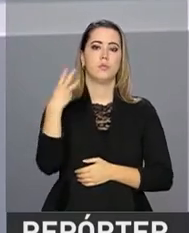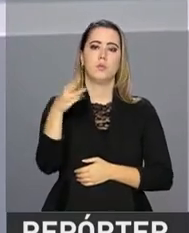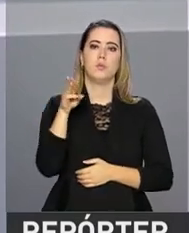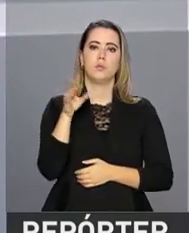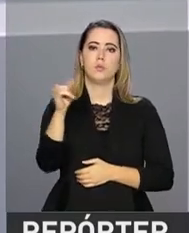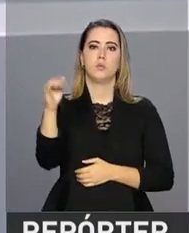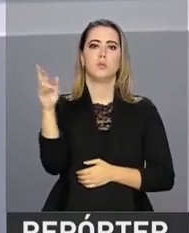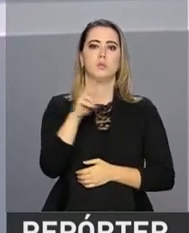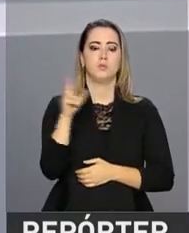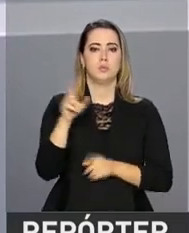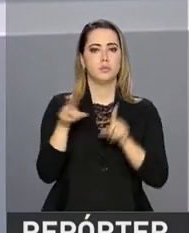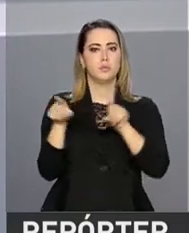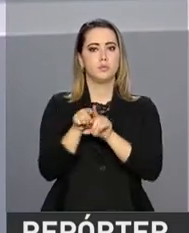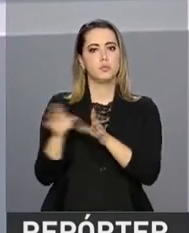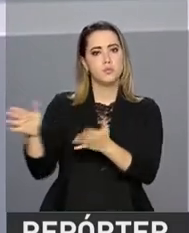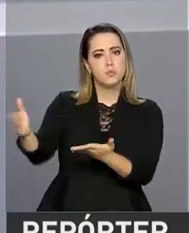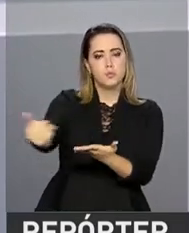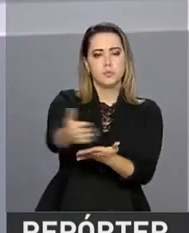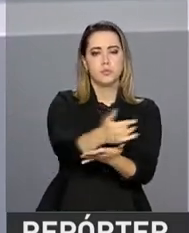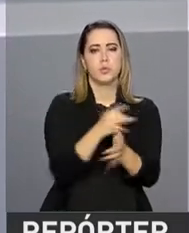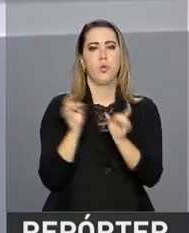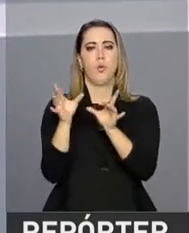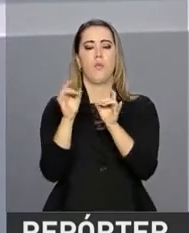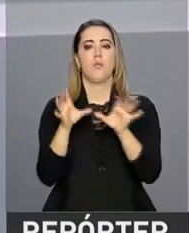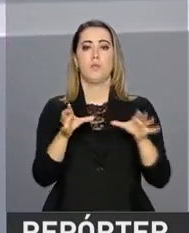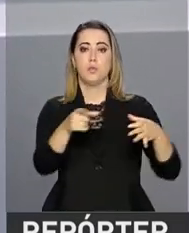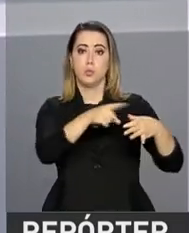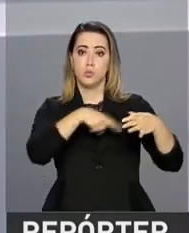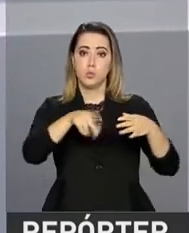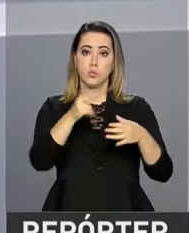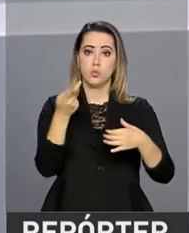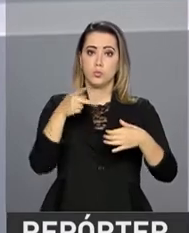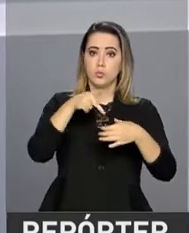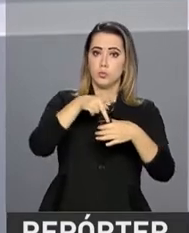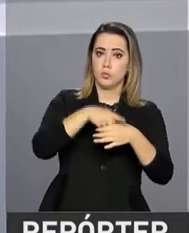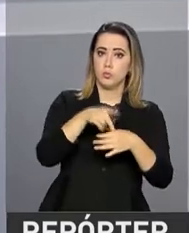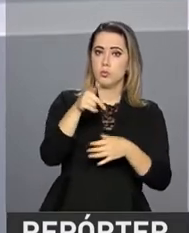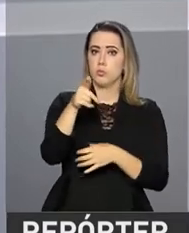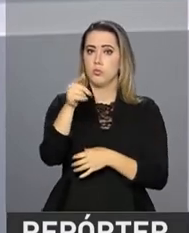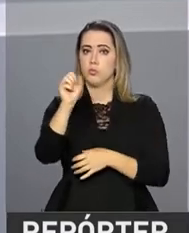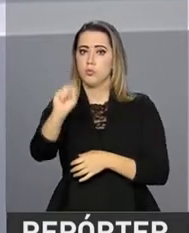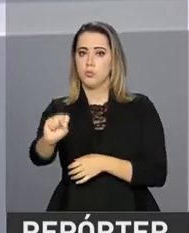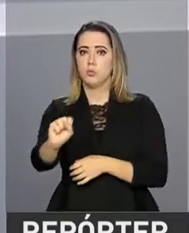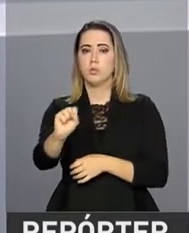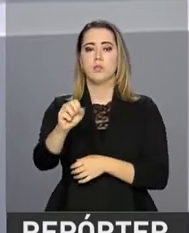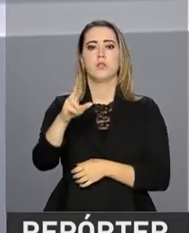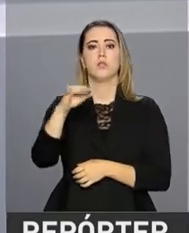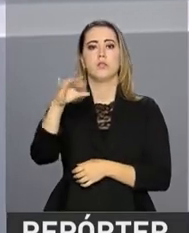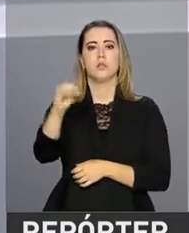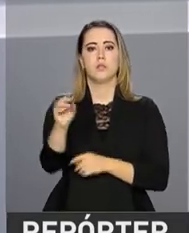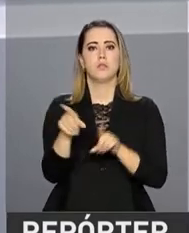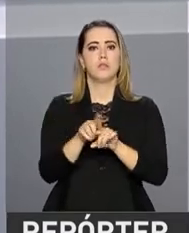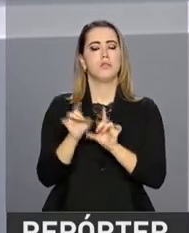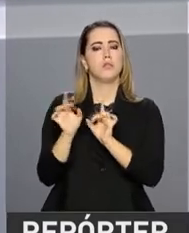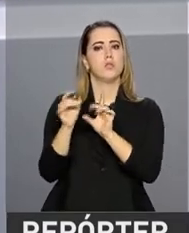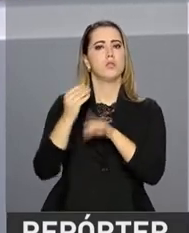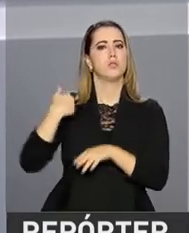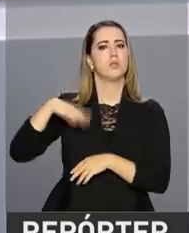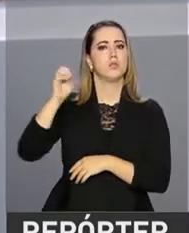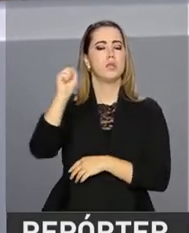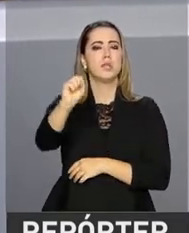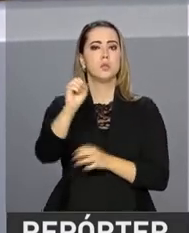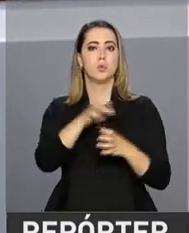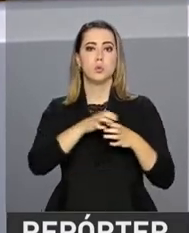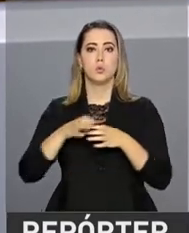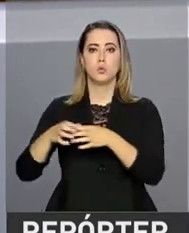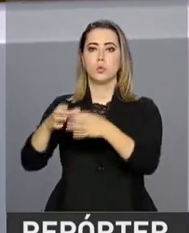7 bilhões de reais foram arrecadados com o leilão de blocos de petróleo e gás realizado no rio foram arrematados oito blocos na bacia de